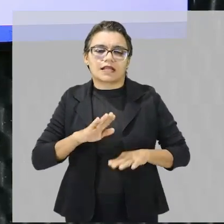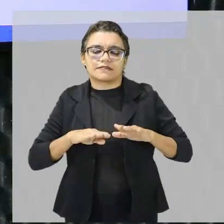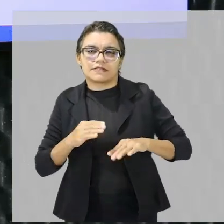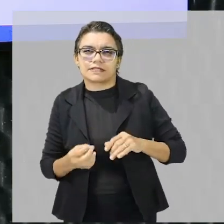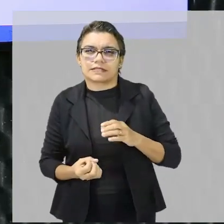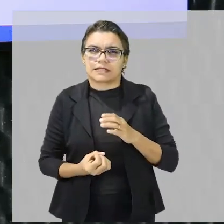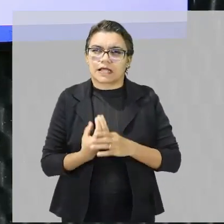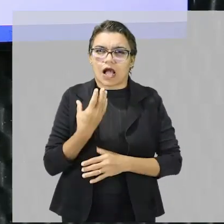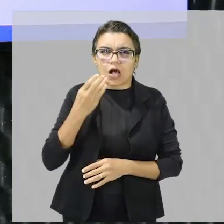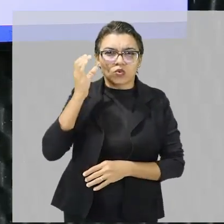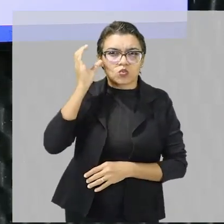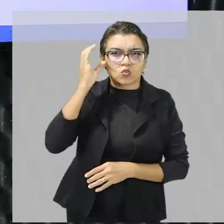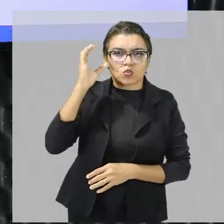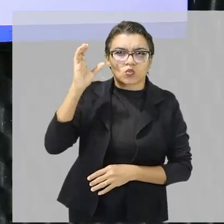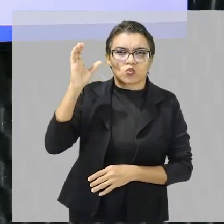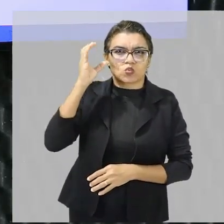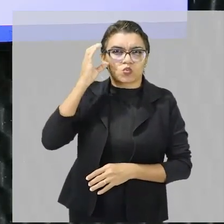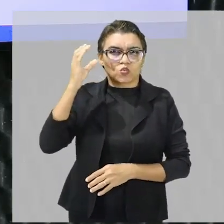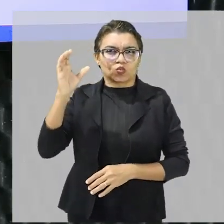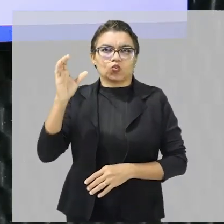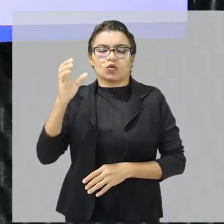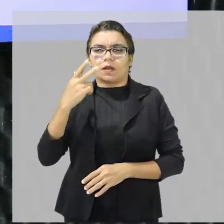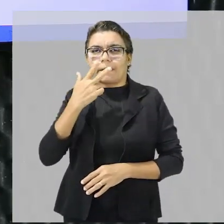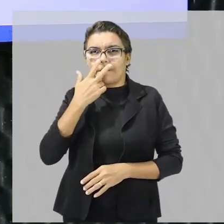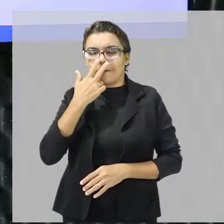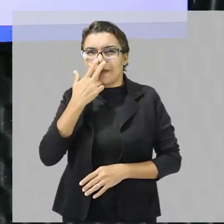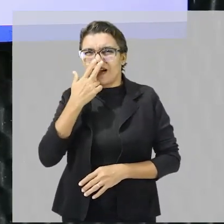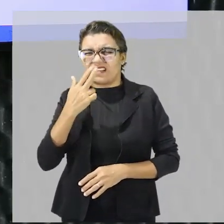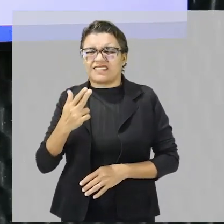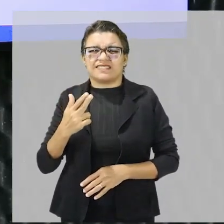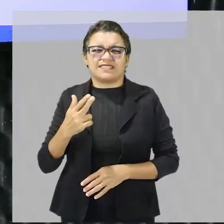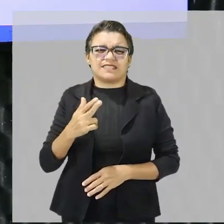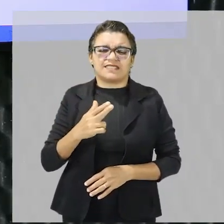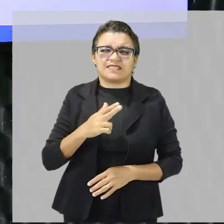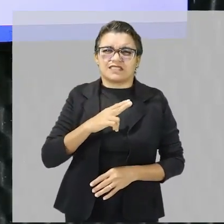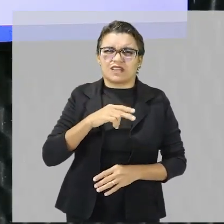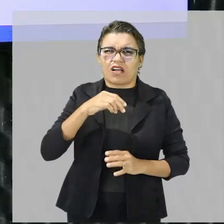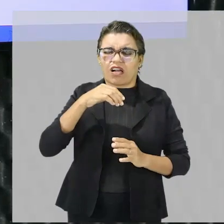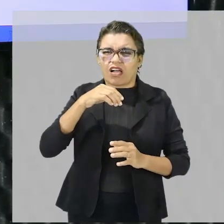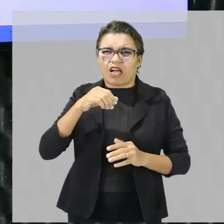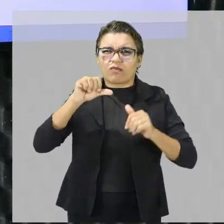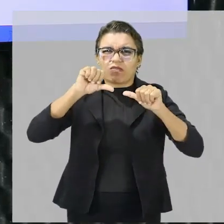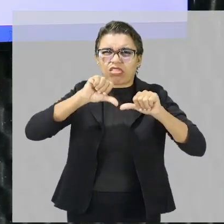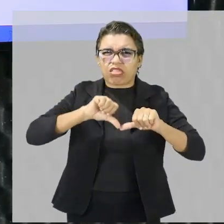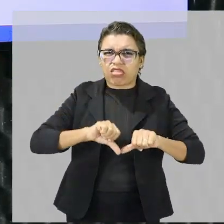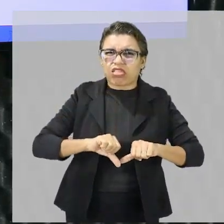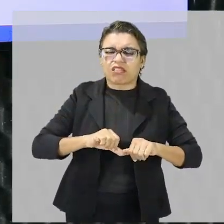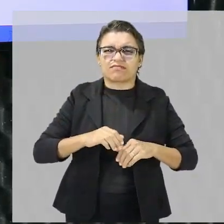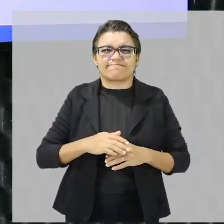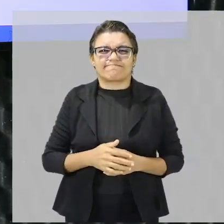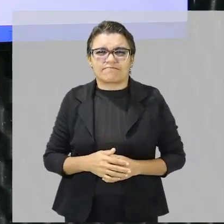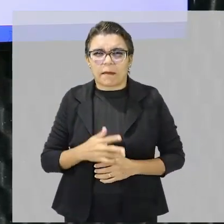uma cultura extremamente inútil, decadente e até